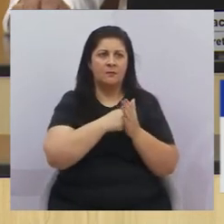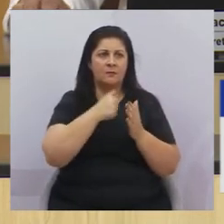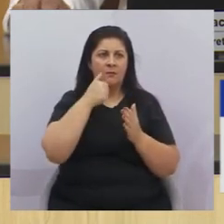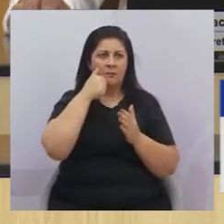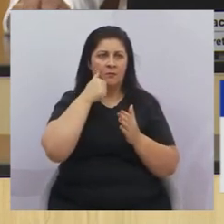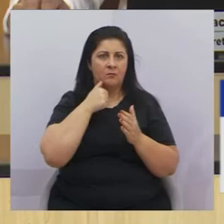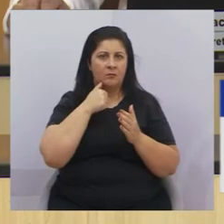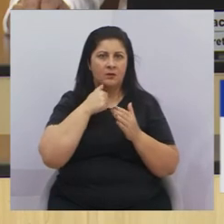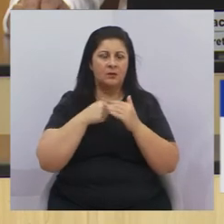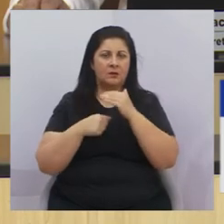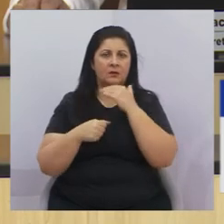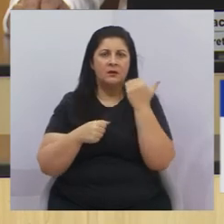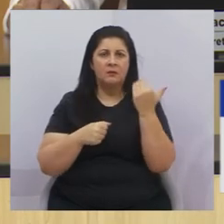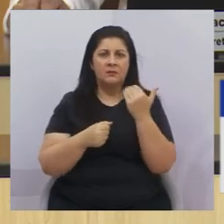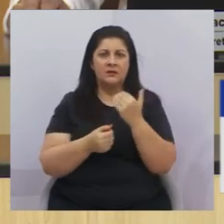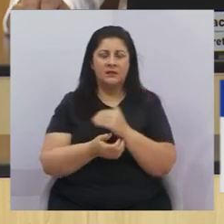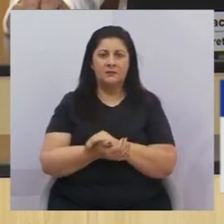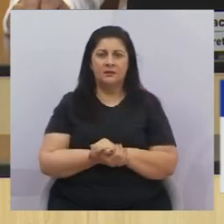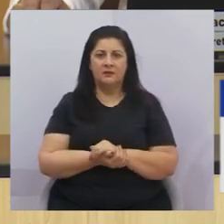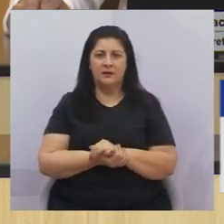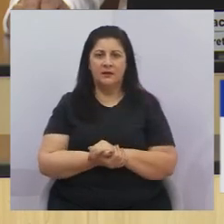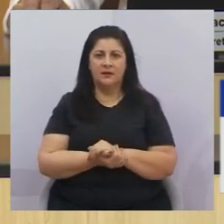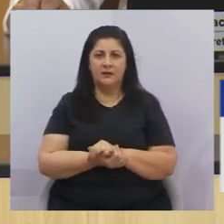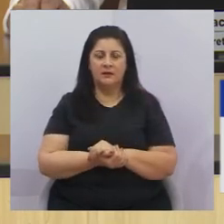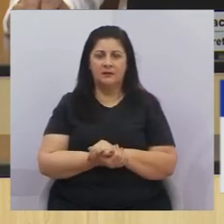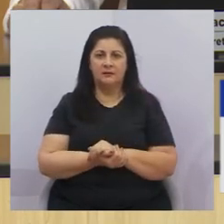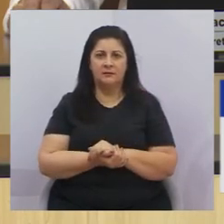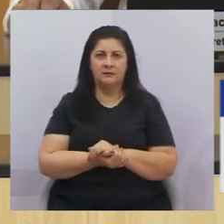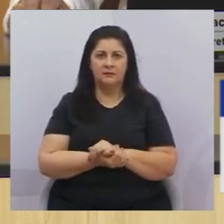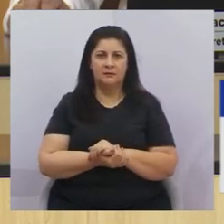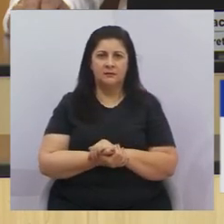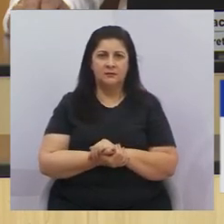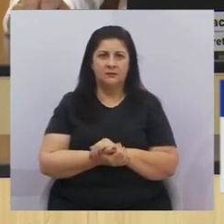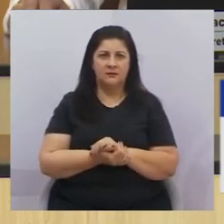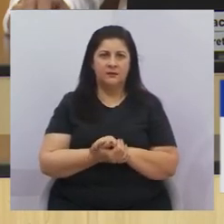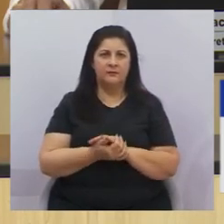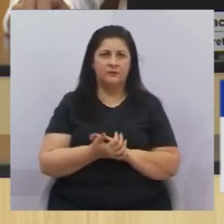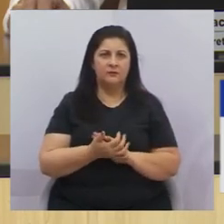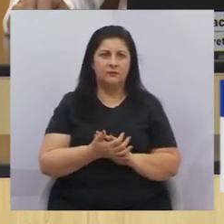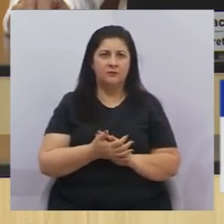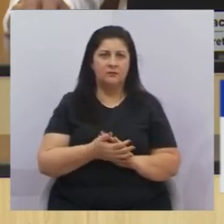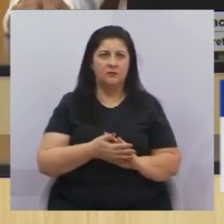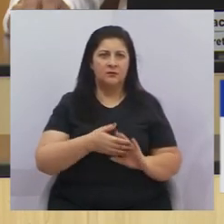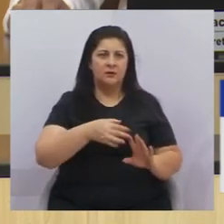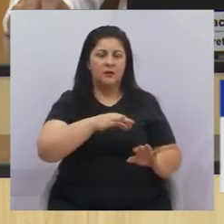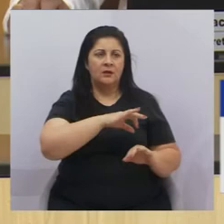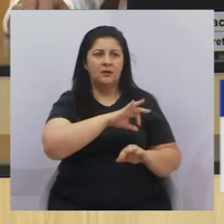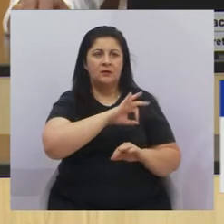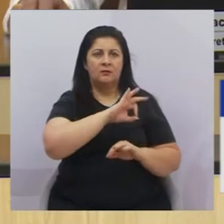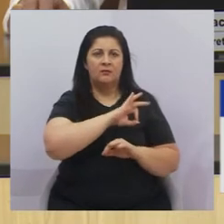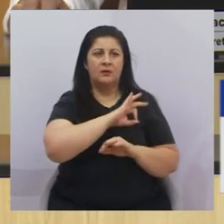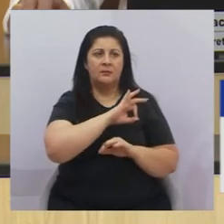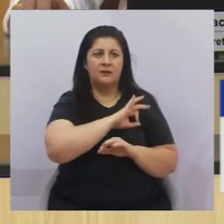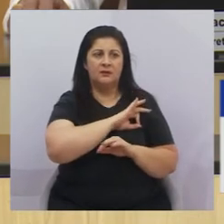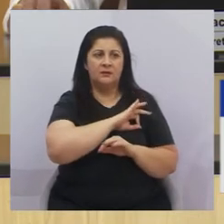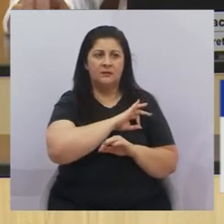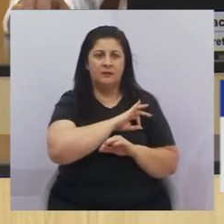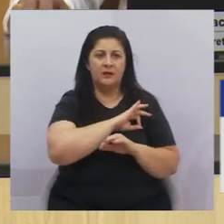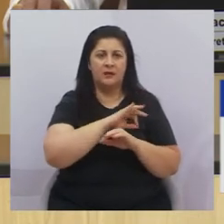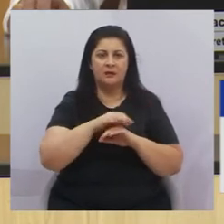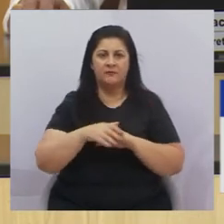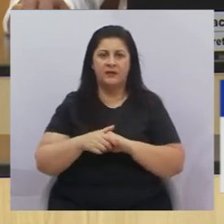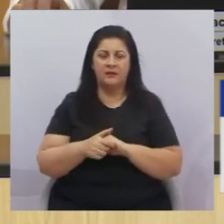chega à morte. Aí o mesmo policial que recebe um tiro não tem o mesmo